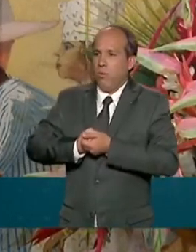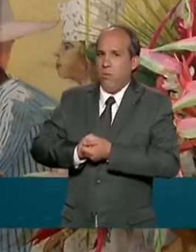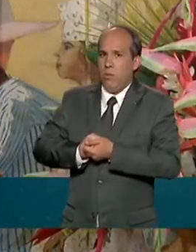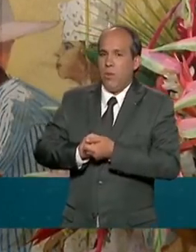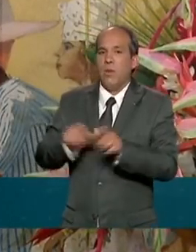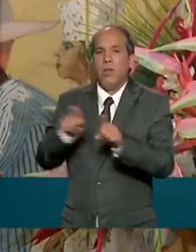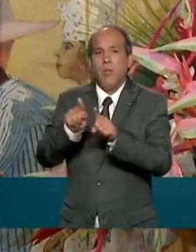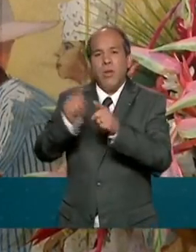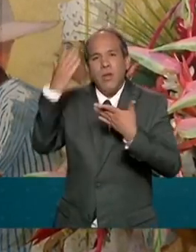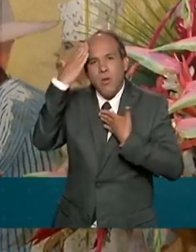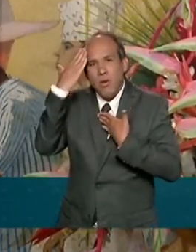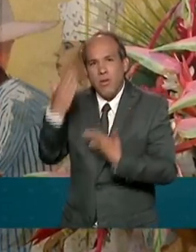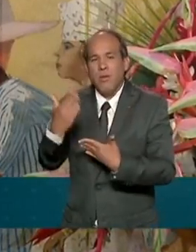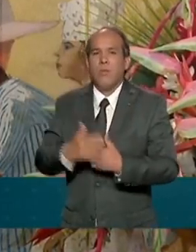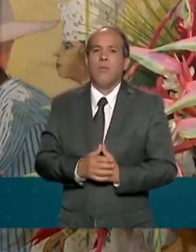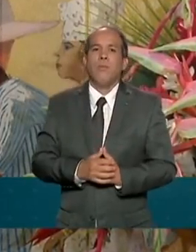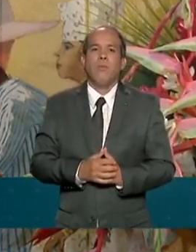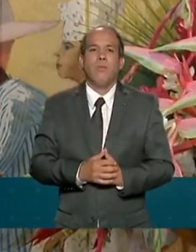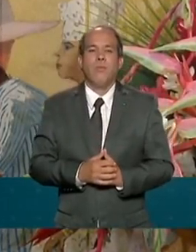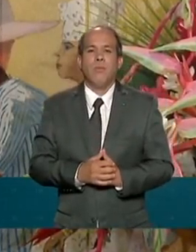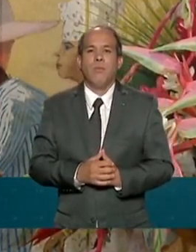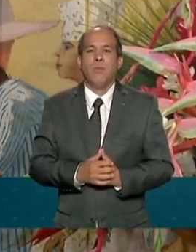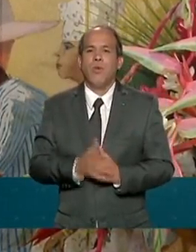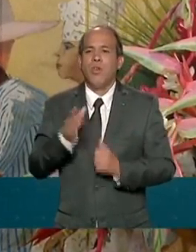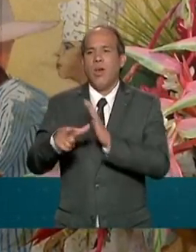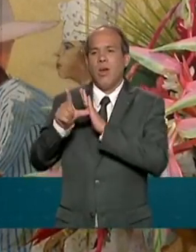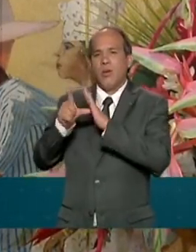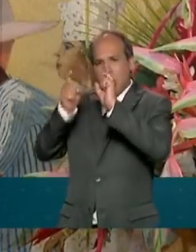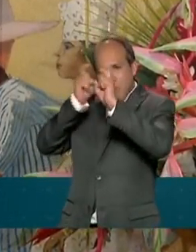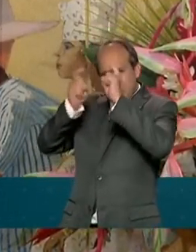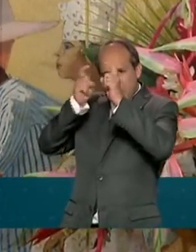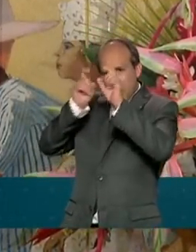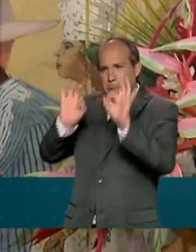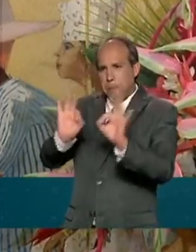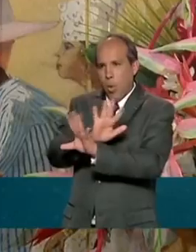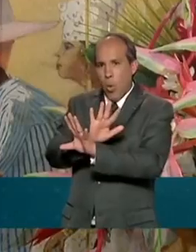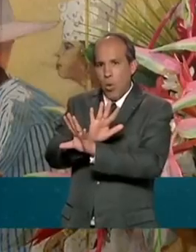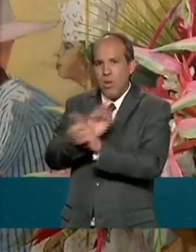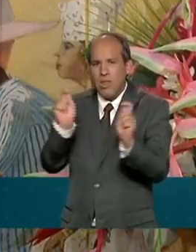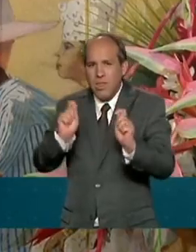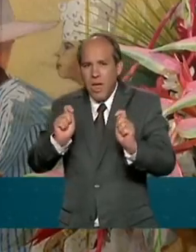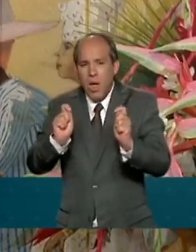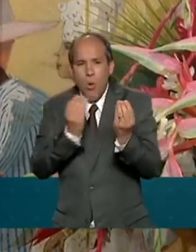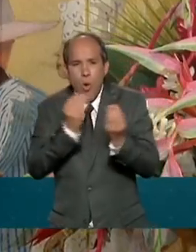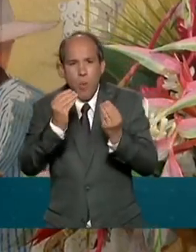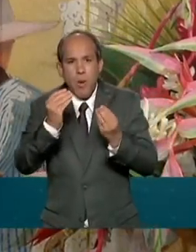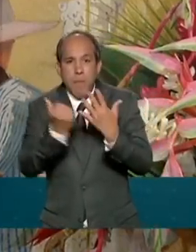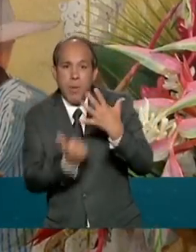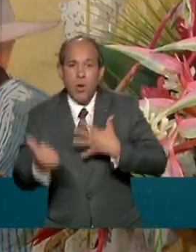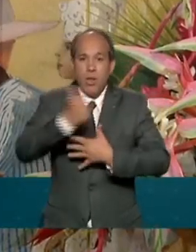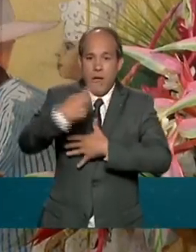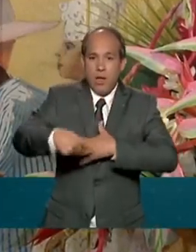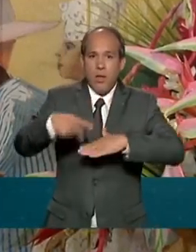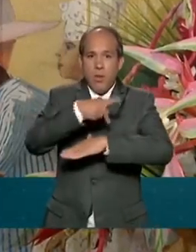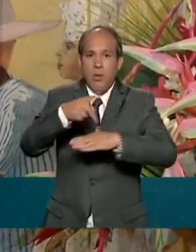e agradeço e o que conversamos há pouco na possível prioridade para que o país